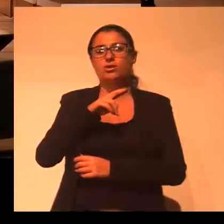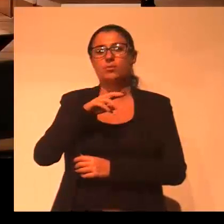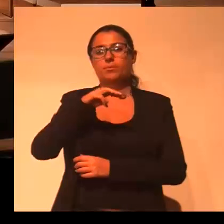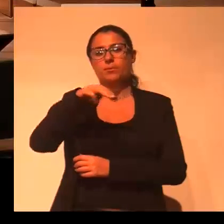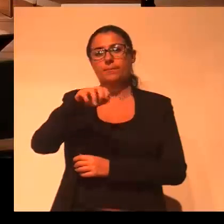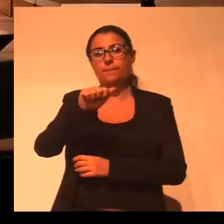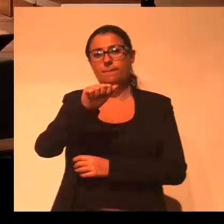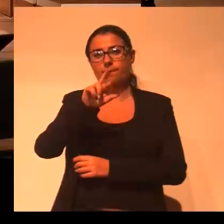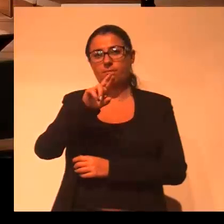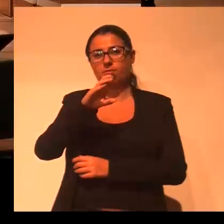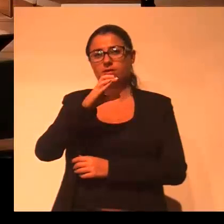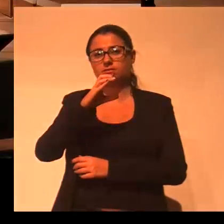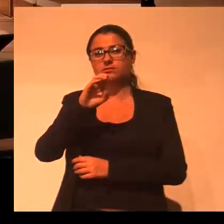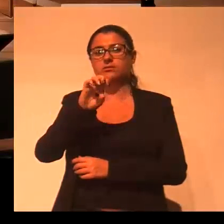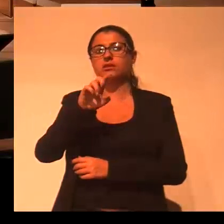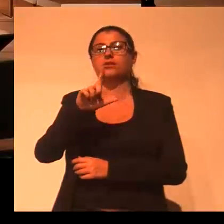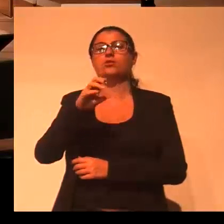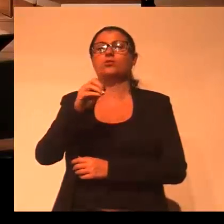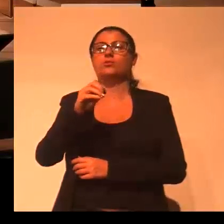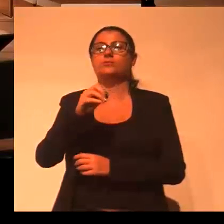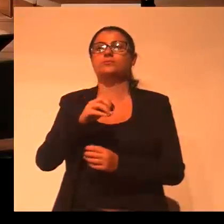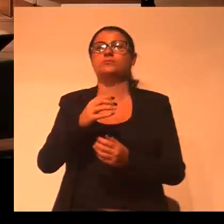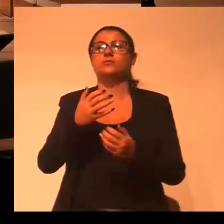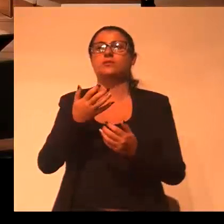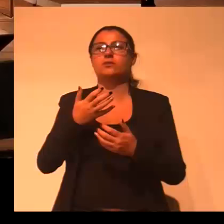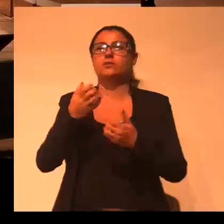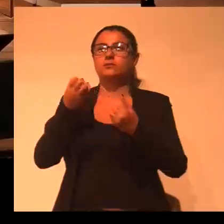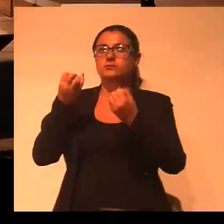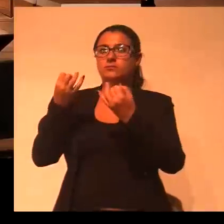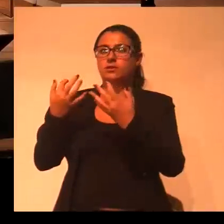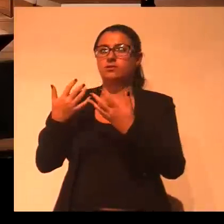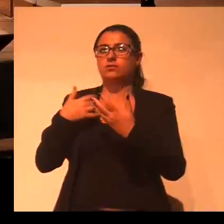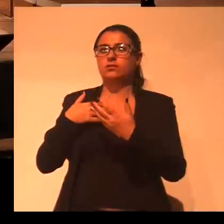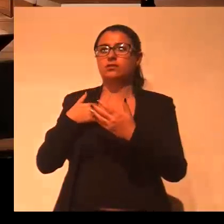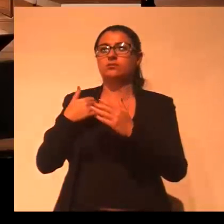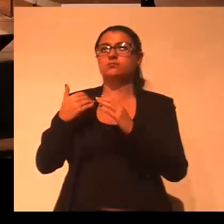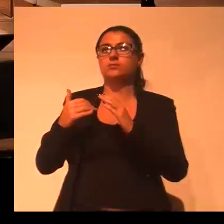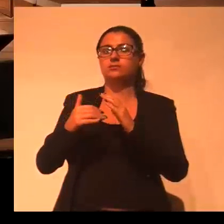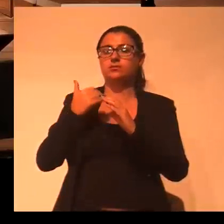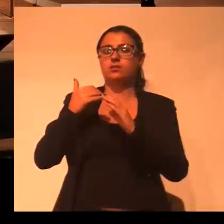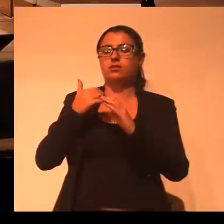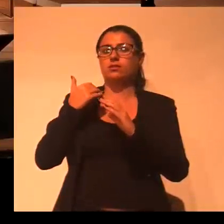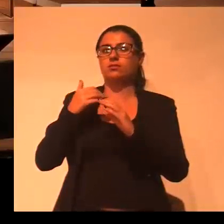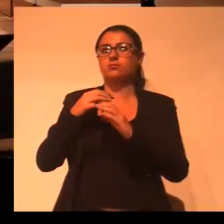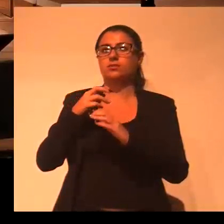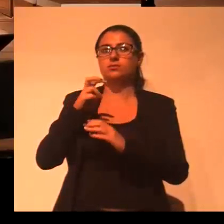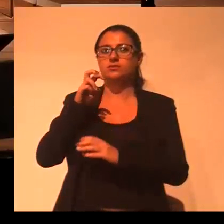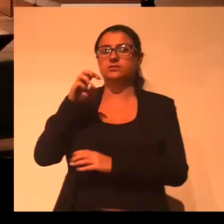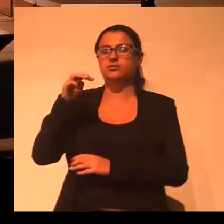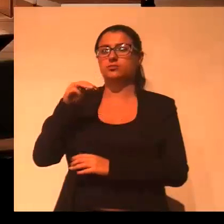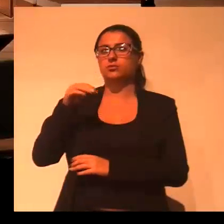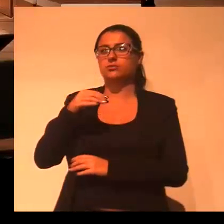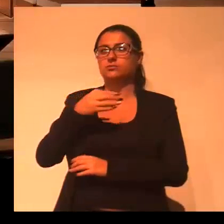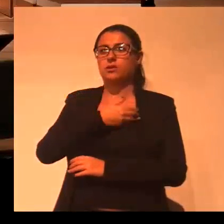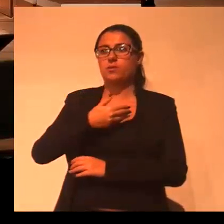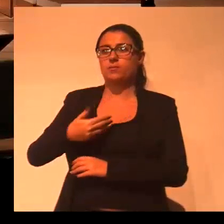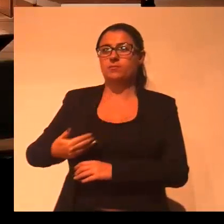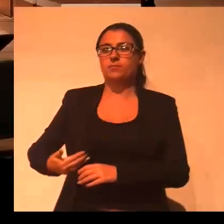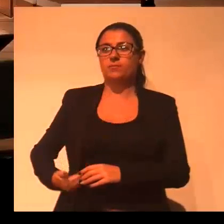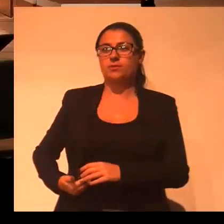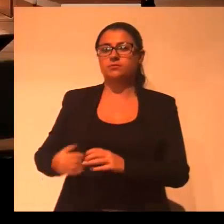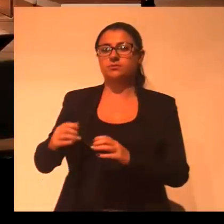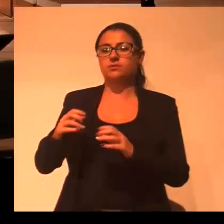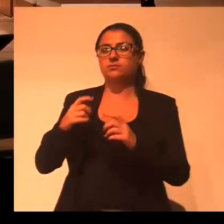casa hoje aqui, nobre presidente, que foi comunicado há 5 minutos pelo presidente da comissão,